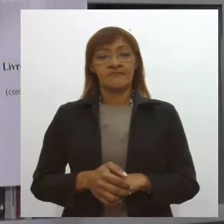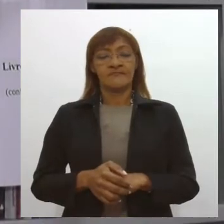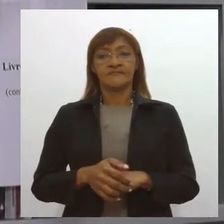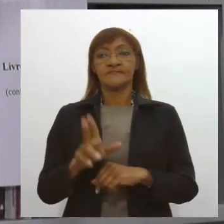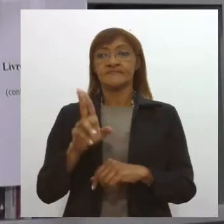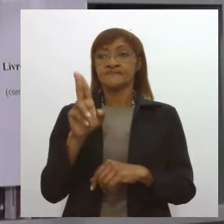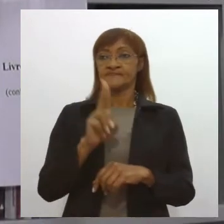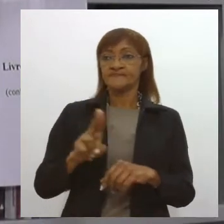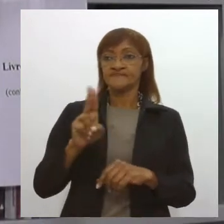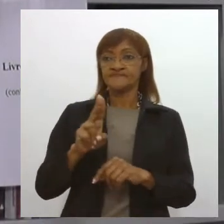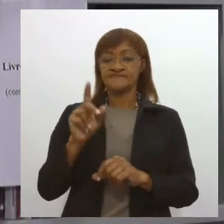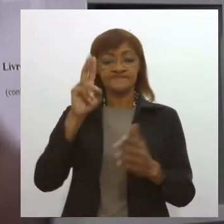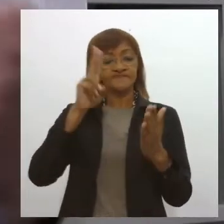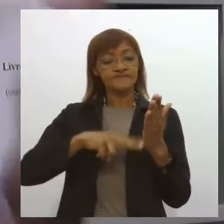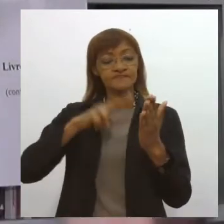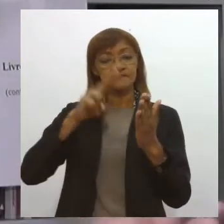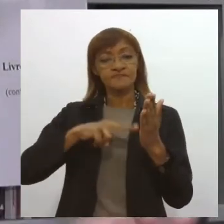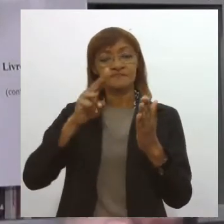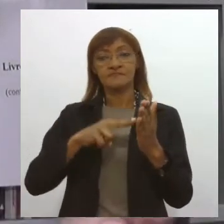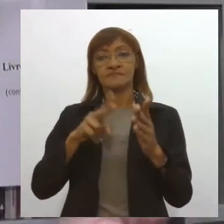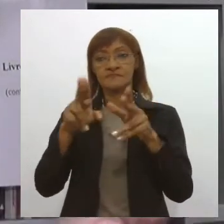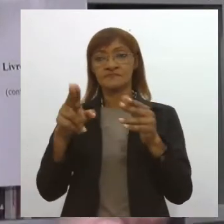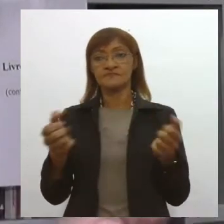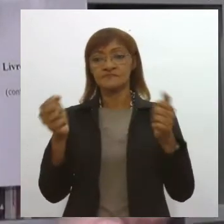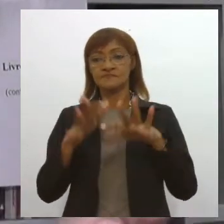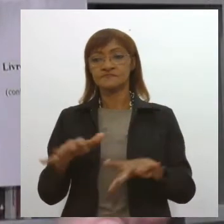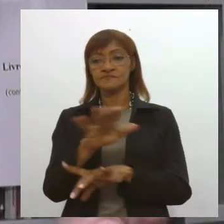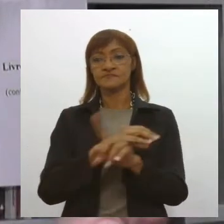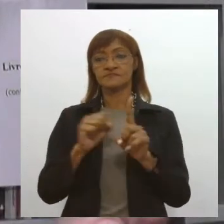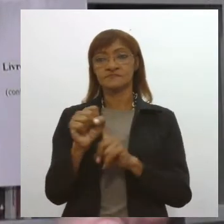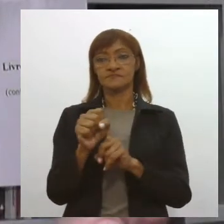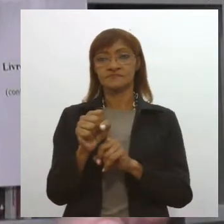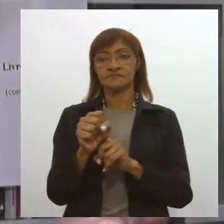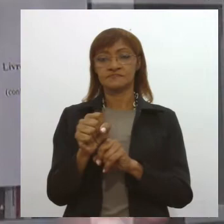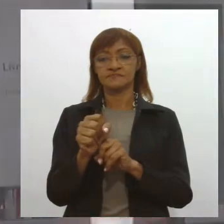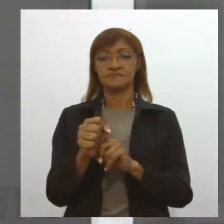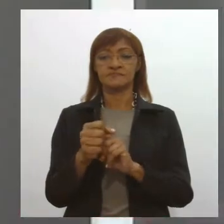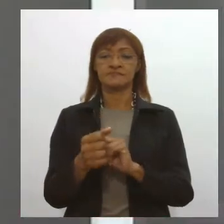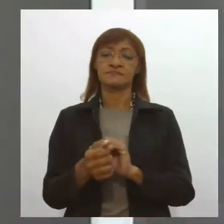a leitura como forma de inclusão social.